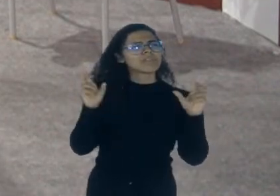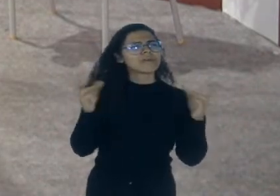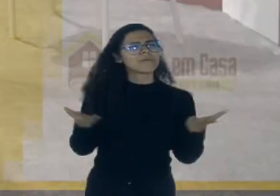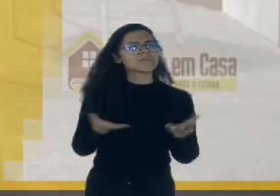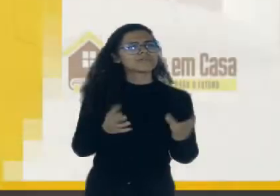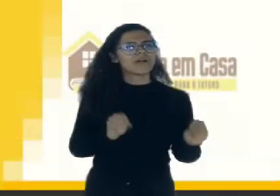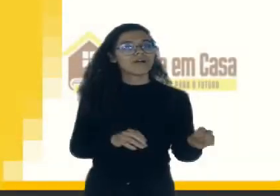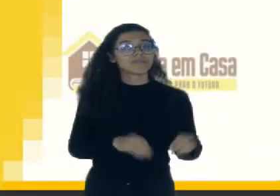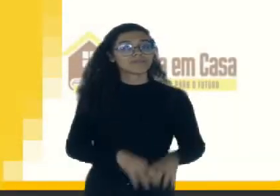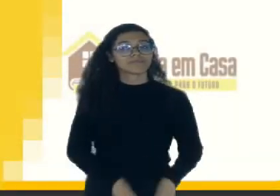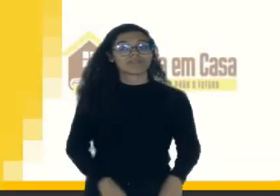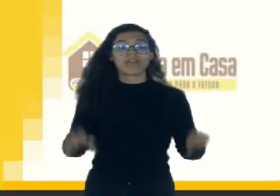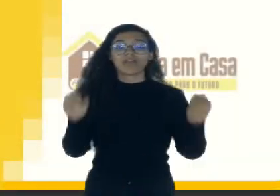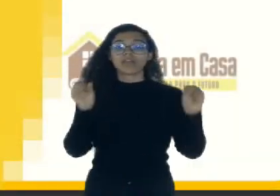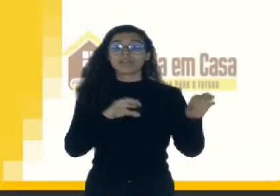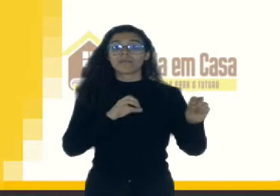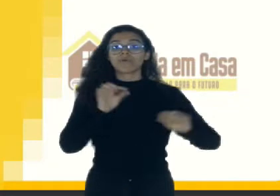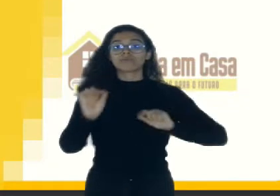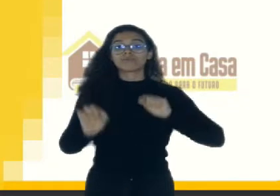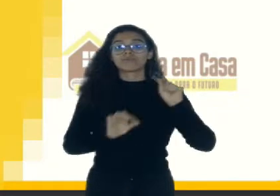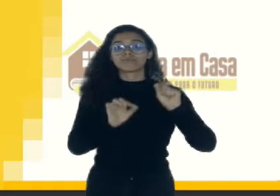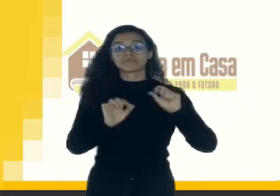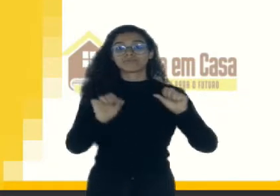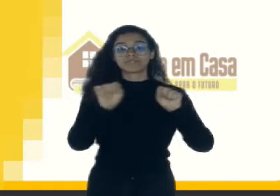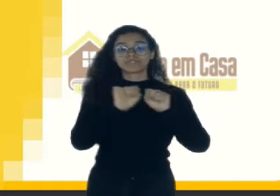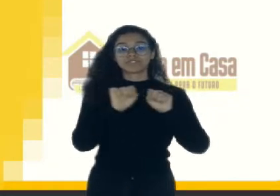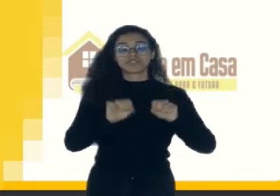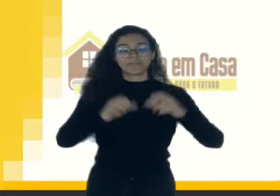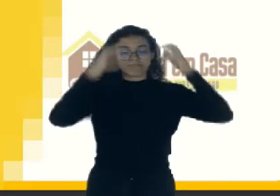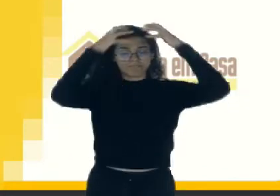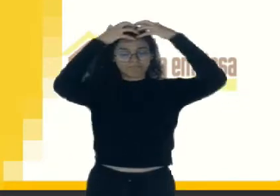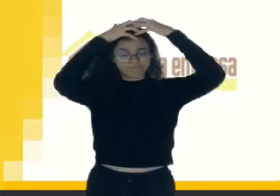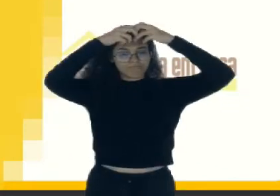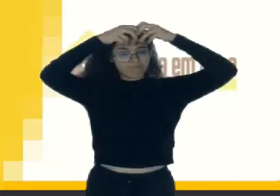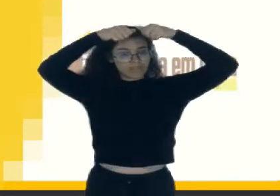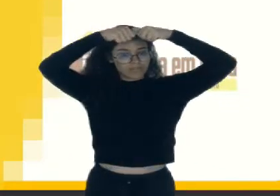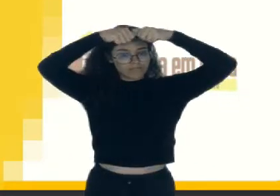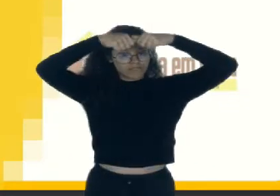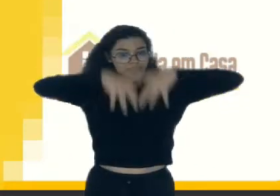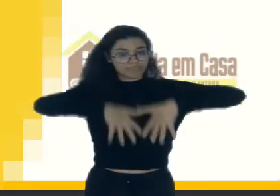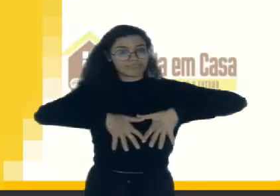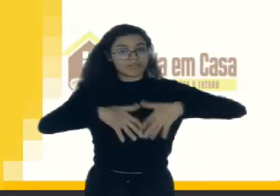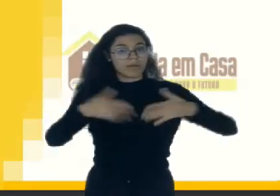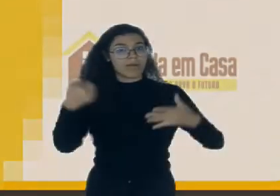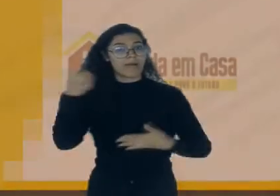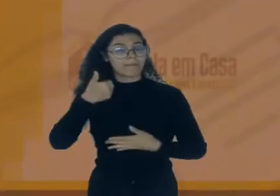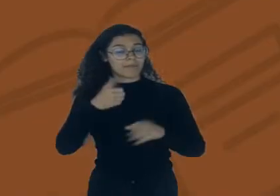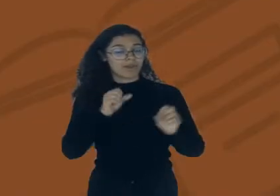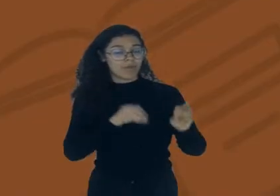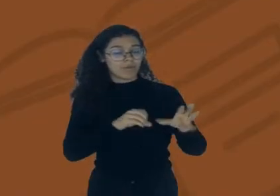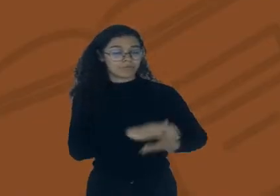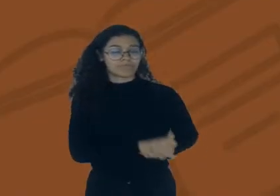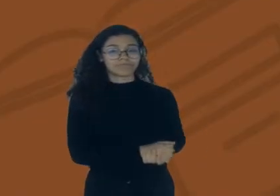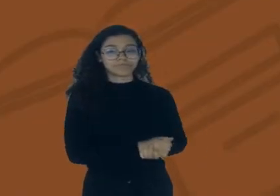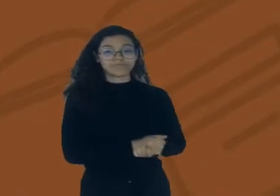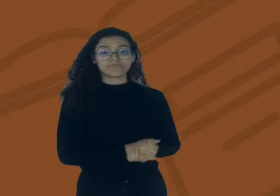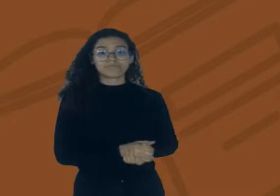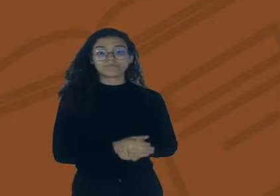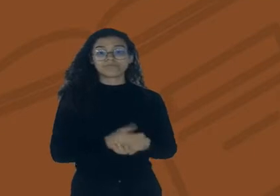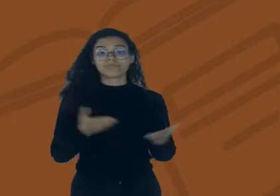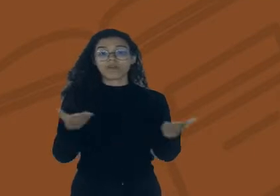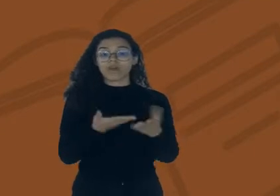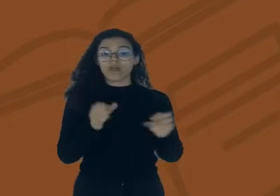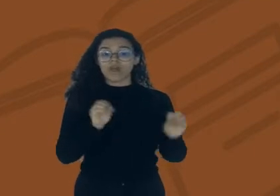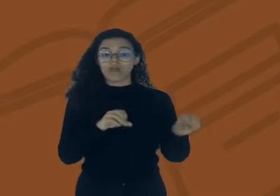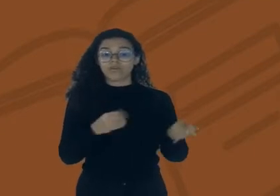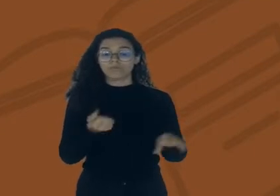O tema da nossa aula consiste em Sistema Nervoso, parte 1. Esta aula será a nossa aula de número